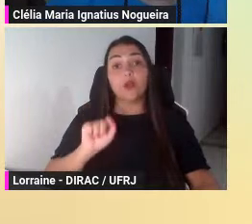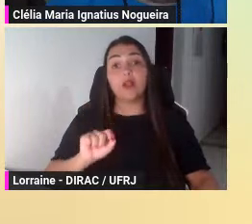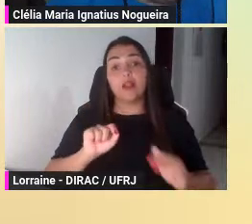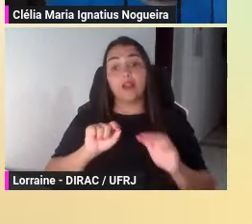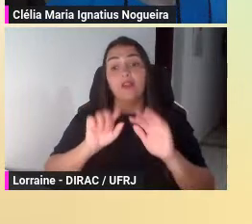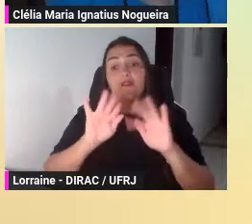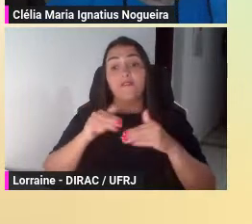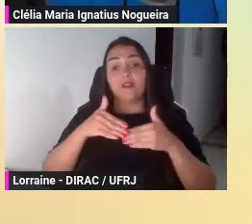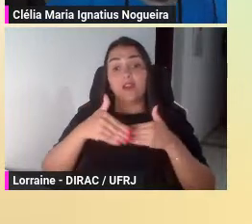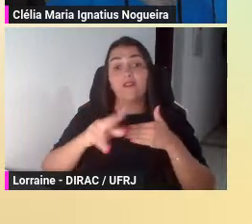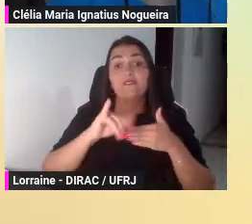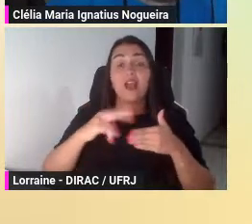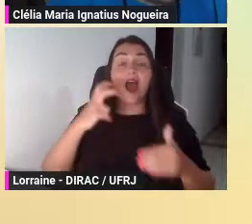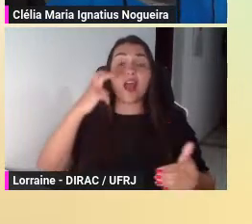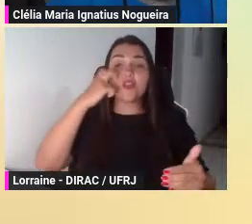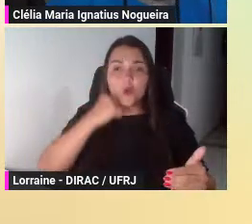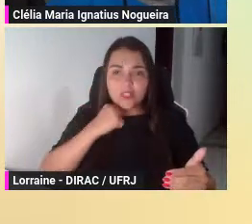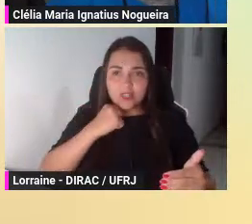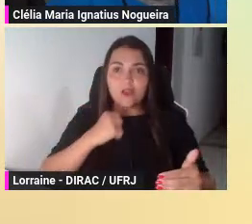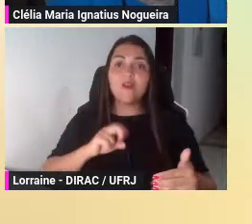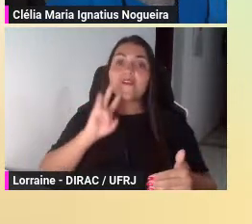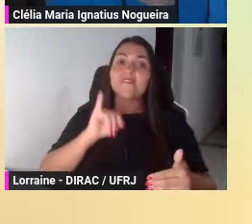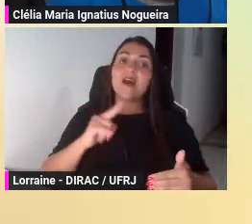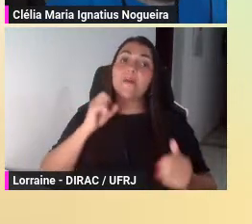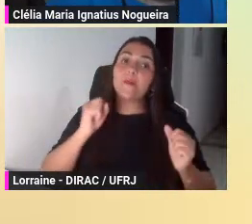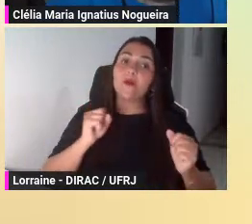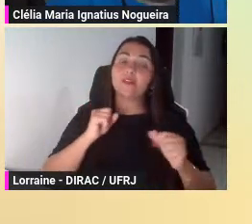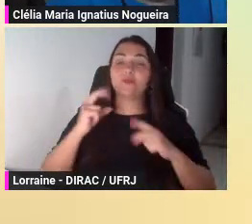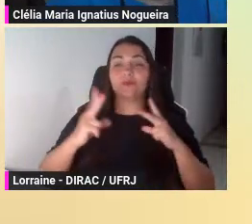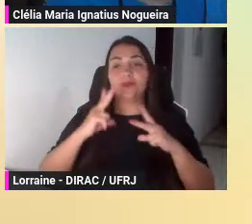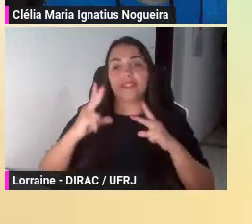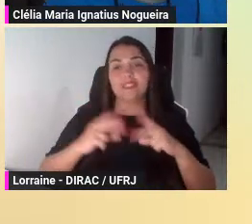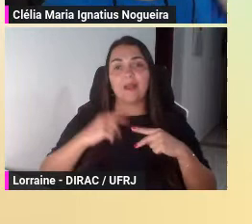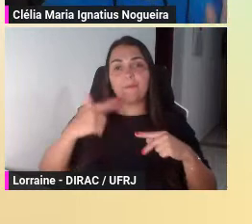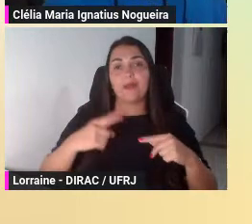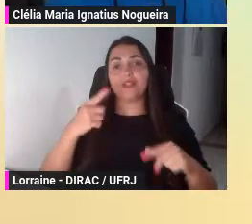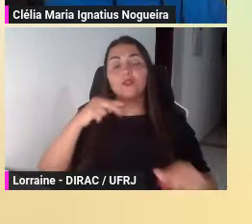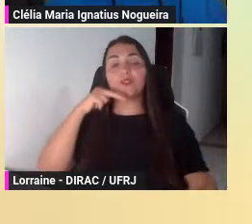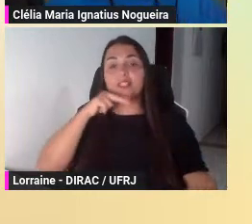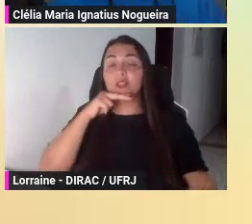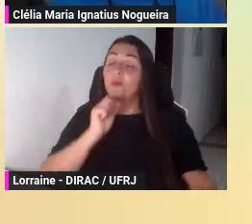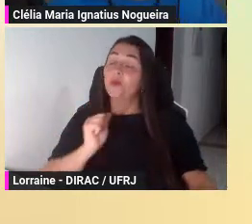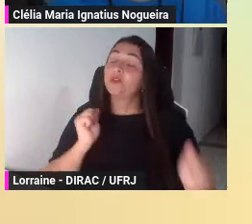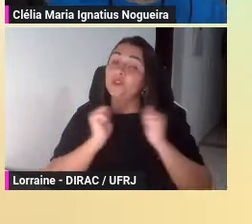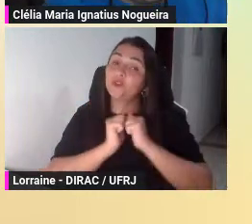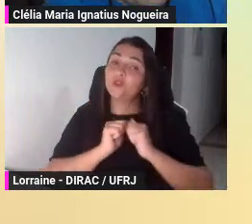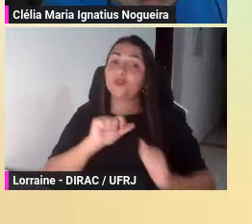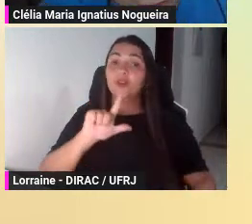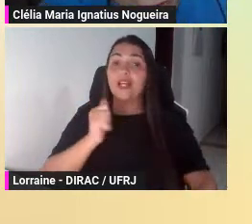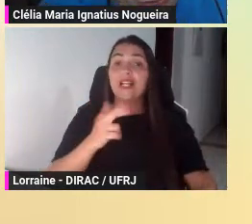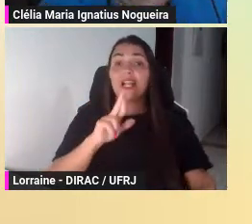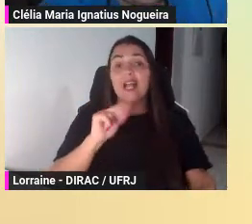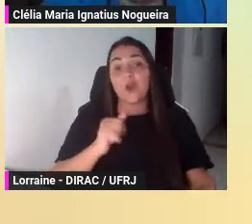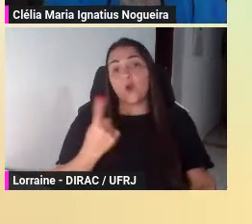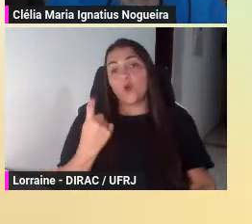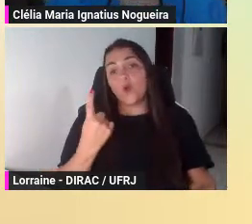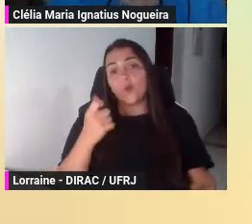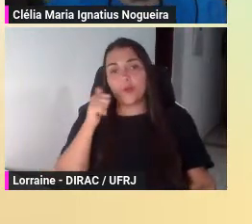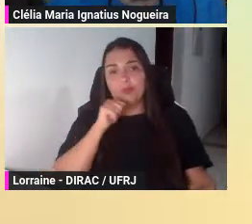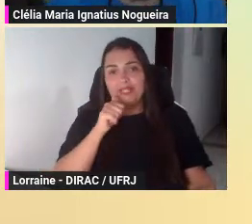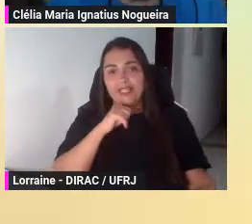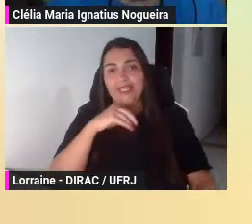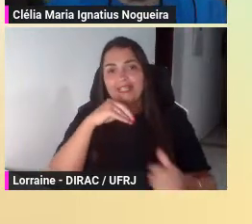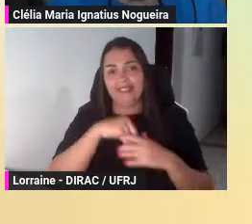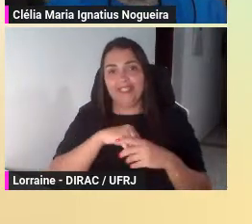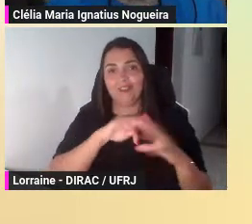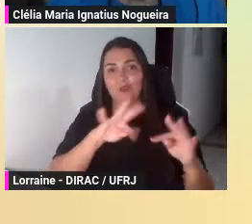ser que eu ganhe mais uma netinha, né, para fazer parte, companhia para a Laura, que é a única menina na turma.